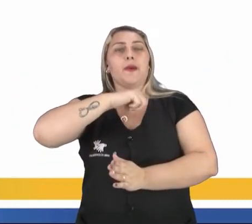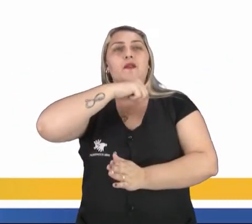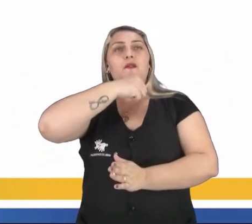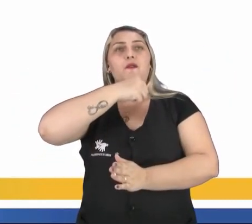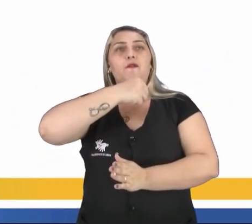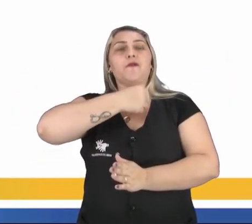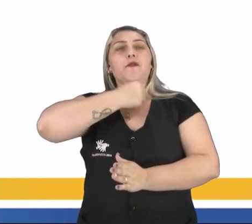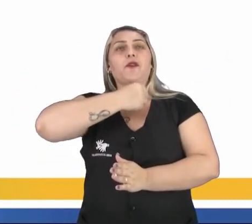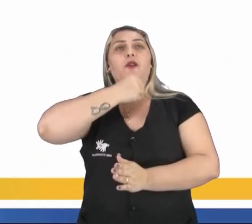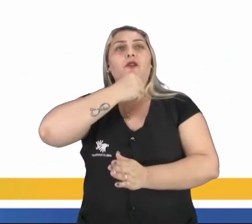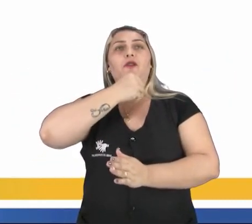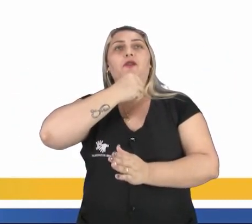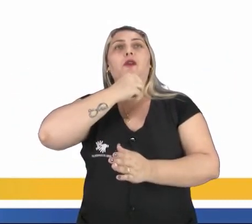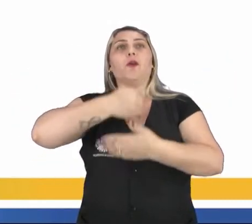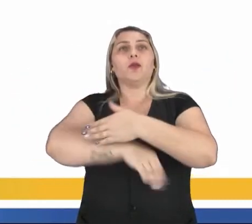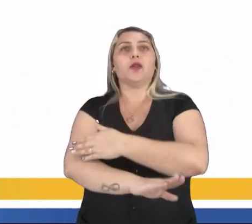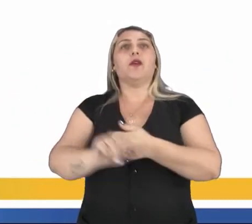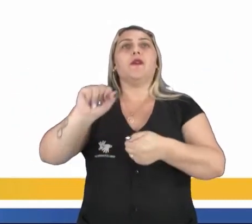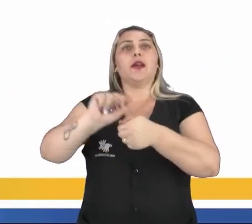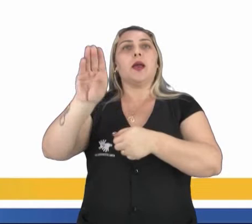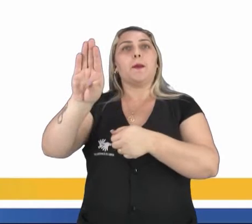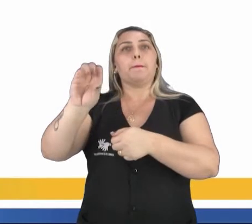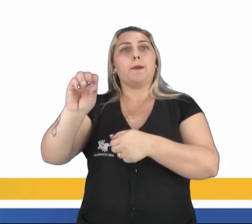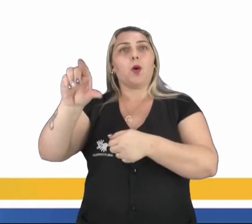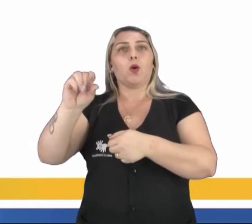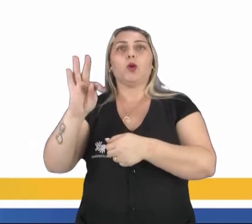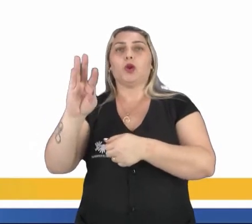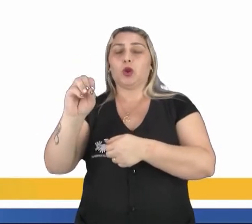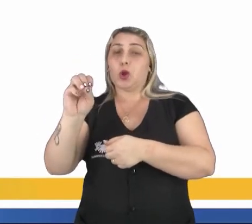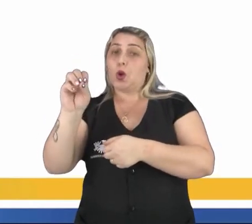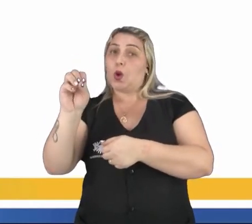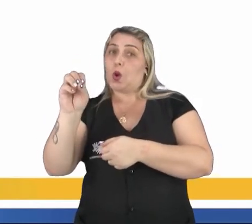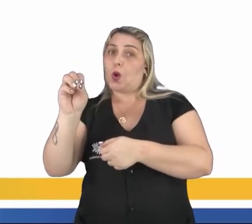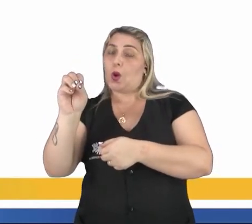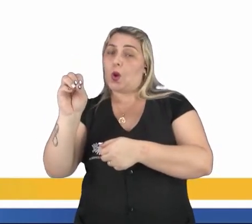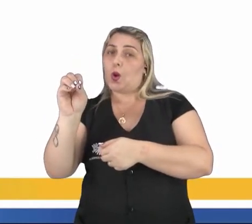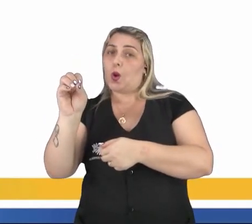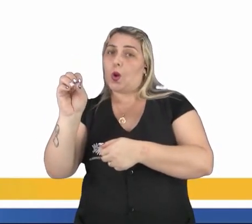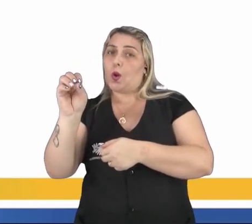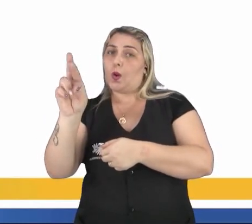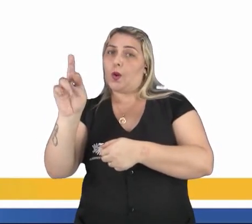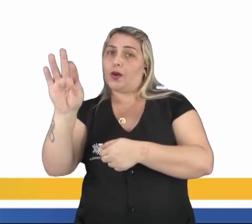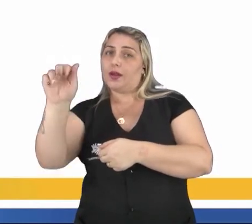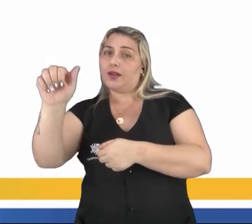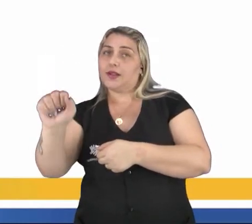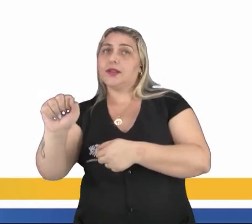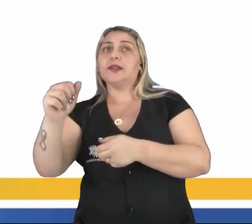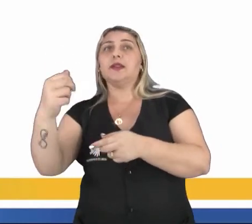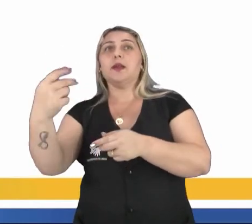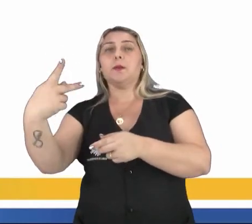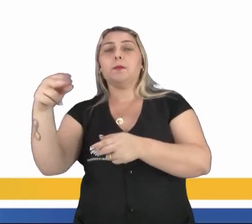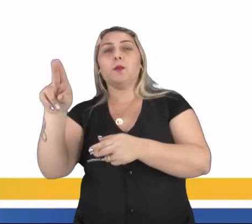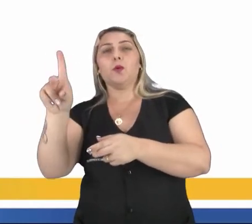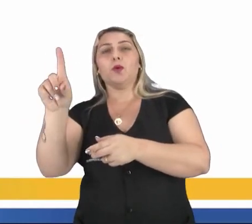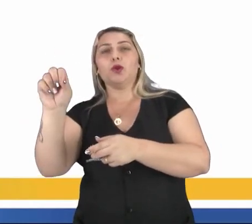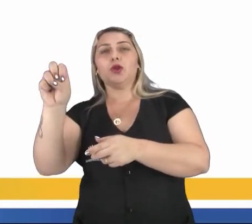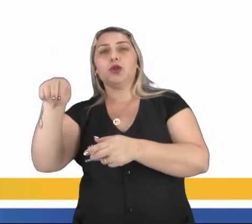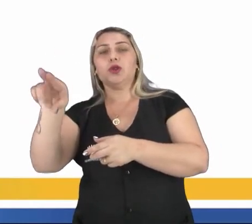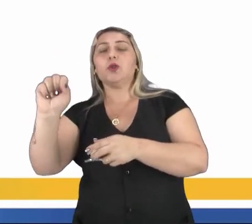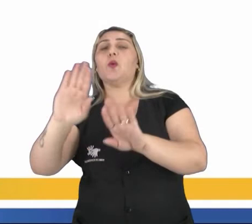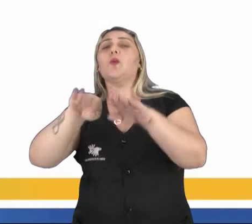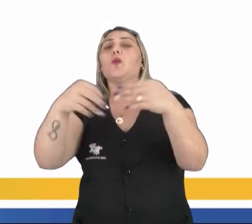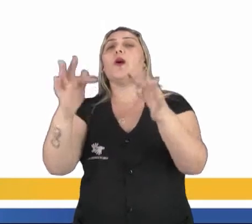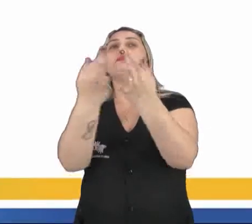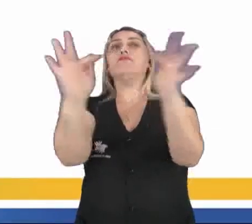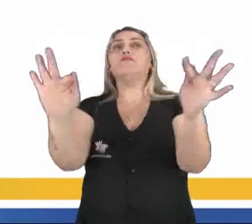fazer bolos, tortas, pudins. Então, quais dessas alternativas aí não apresentam uma frase